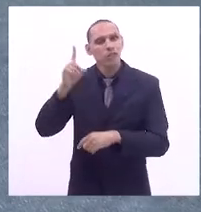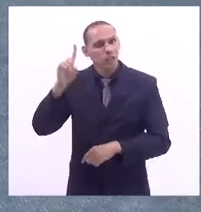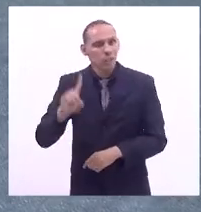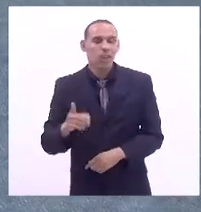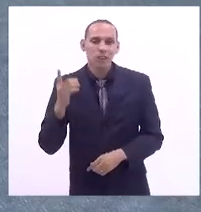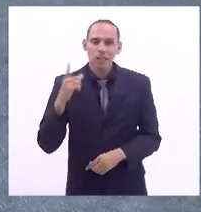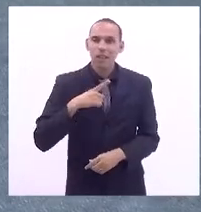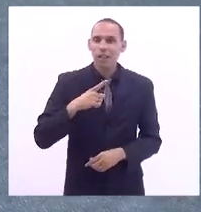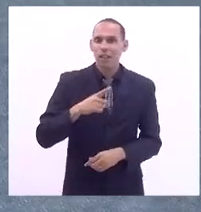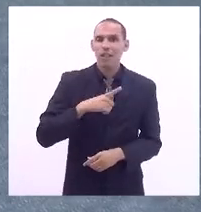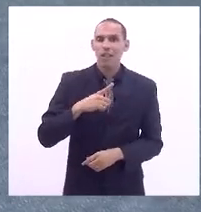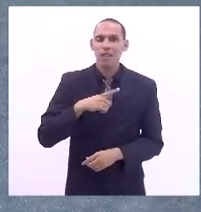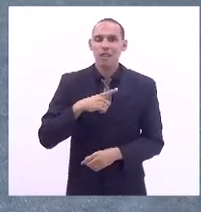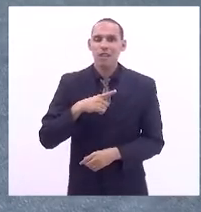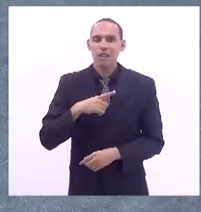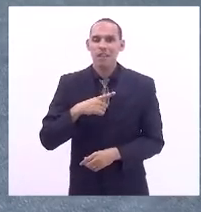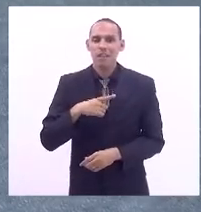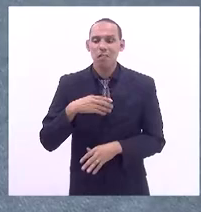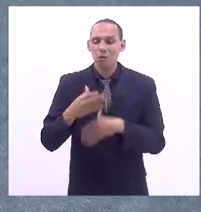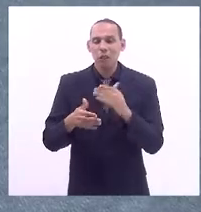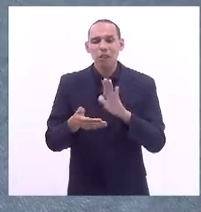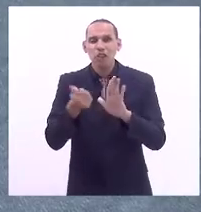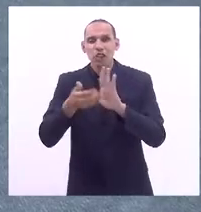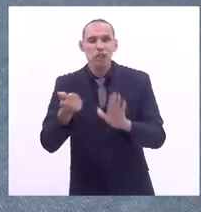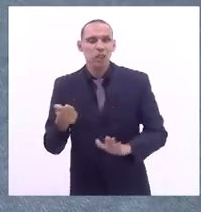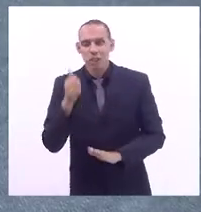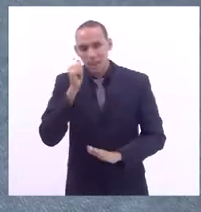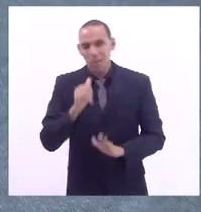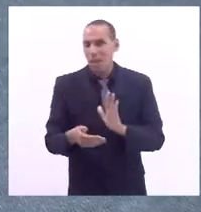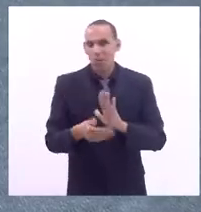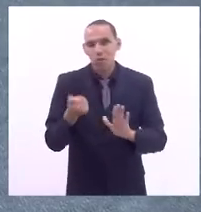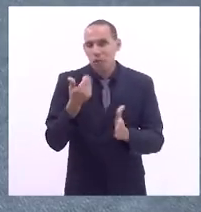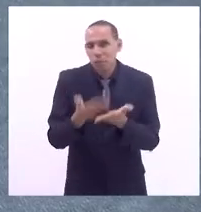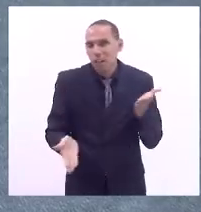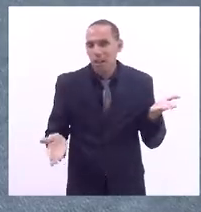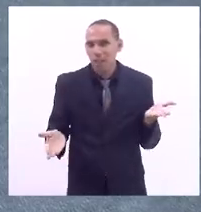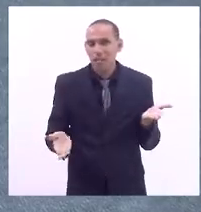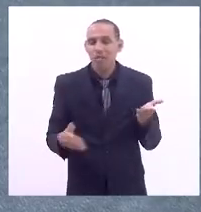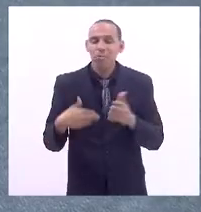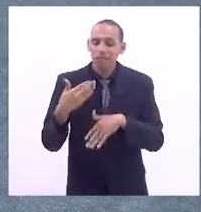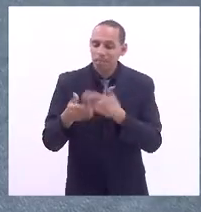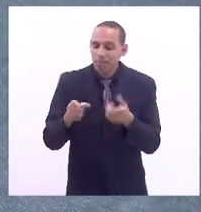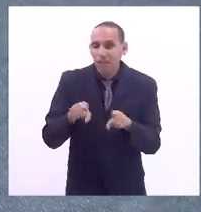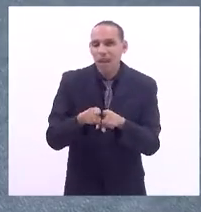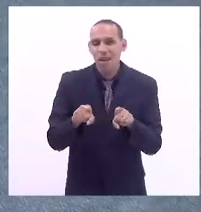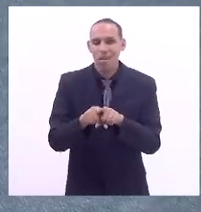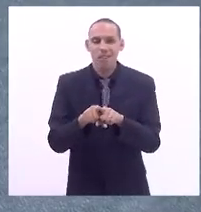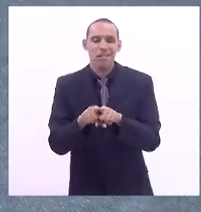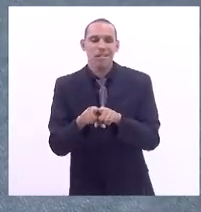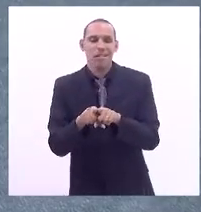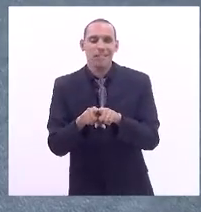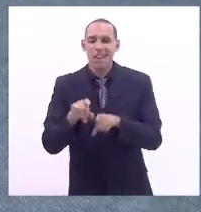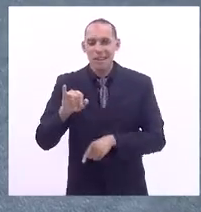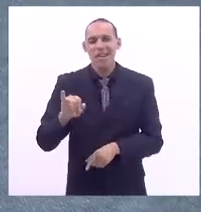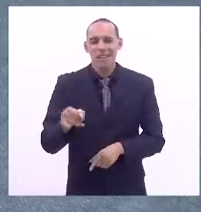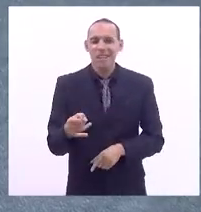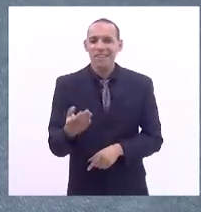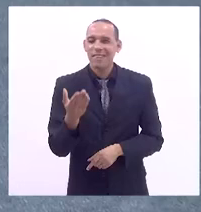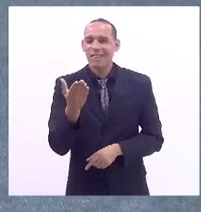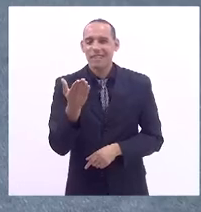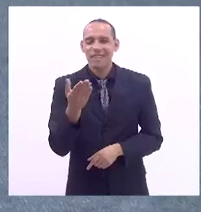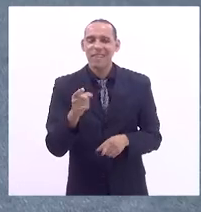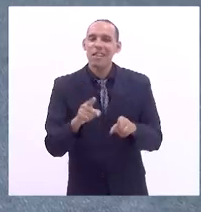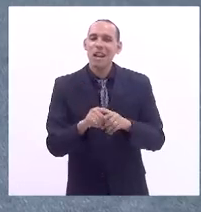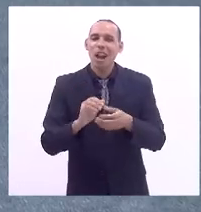que tem sido existe pa dos das nossas mulheres e por fim deputada só queria que aproveitar a vossa